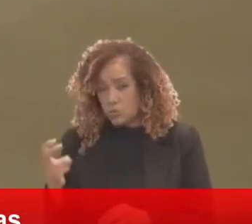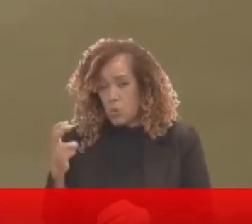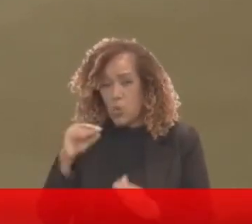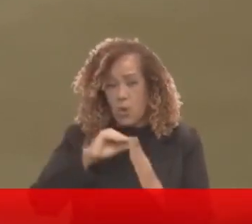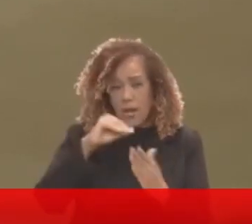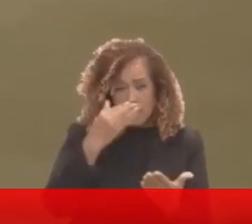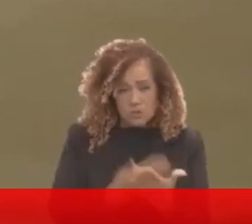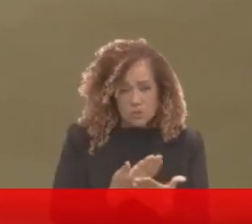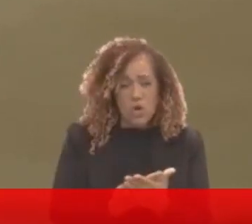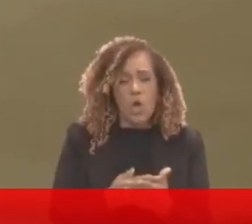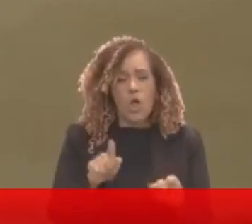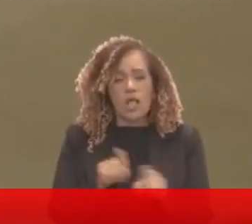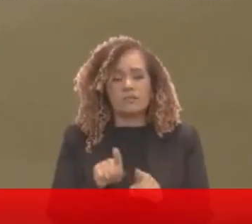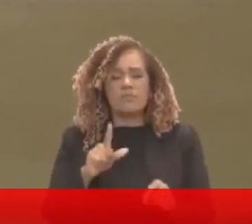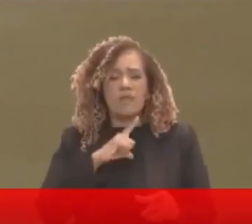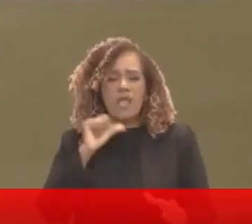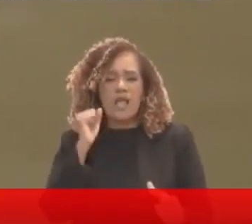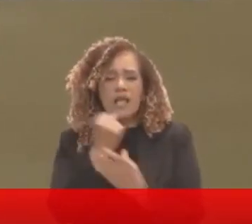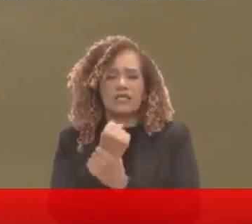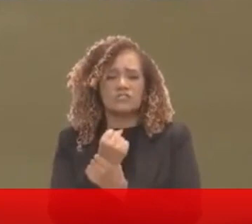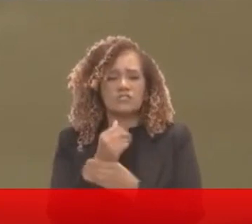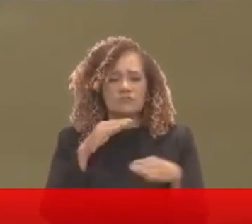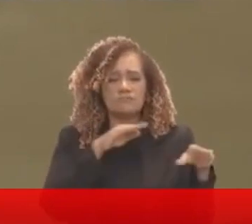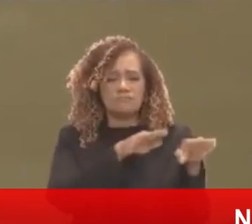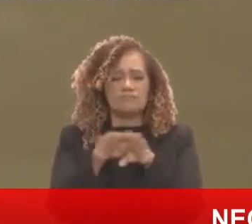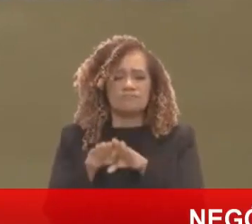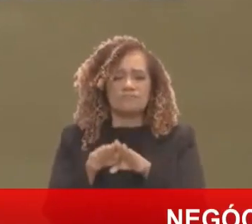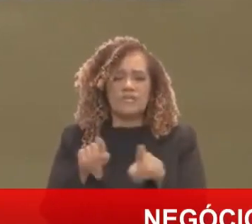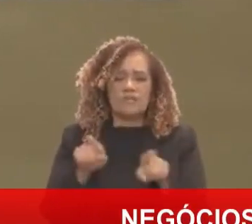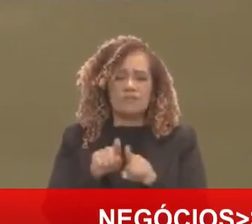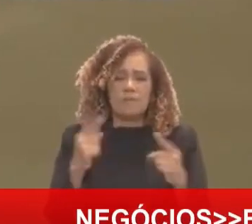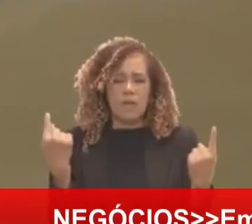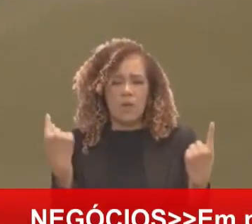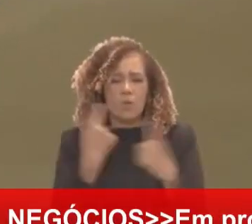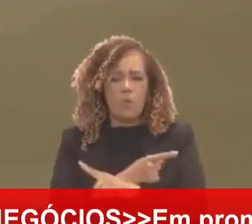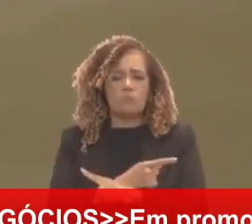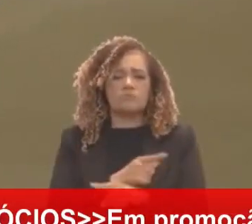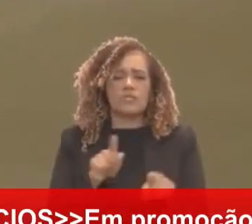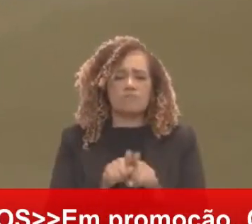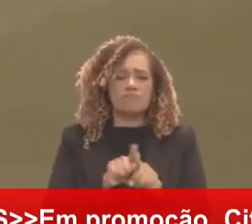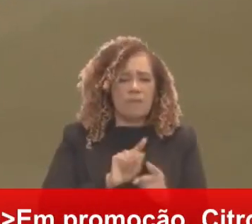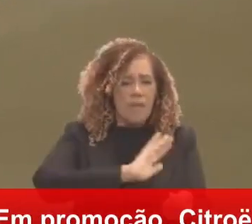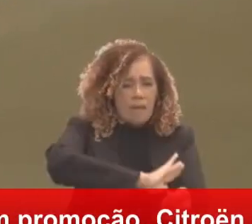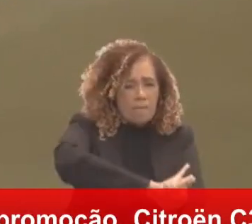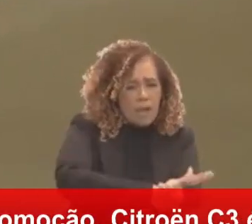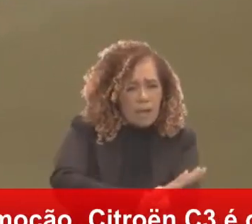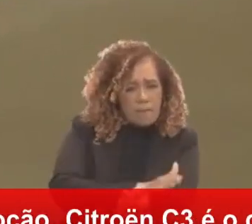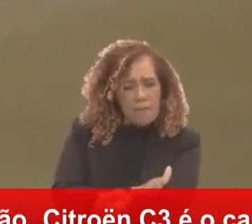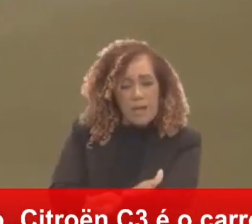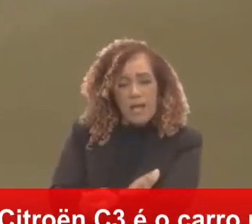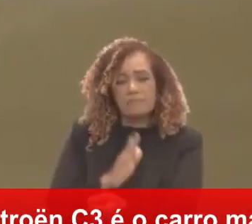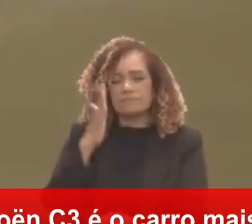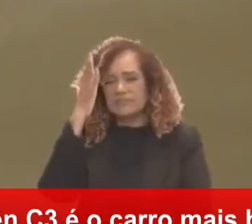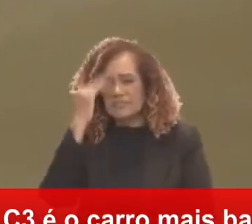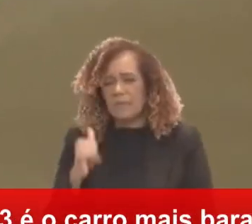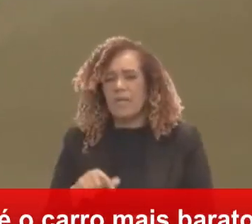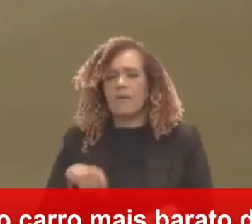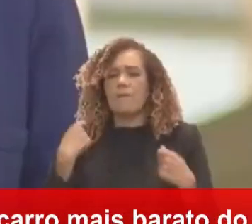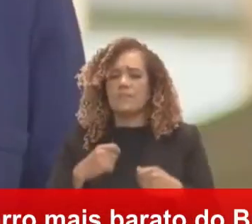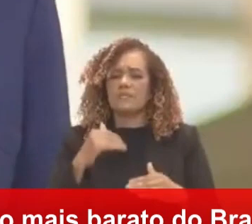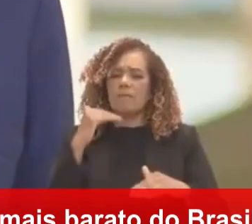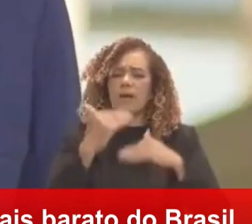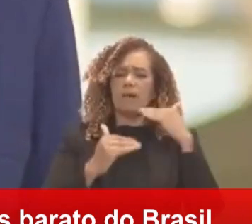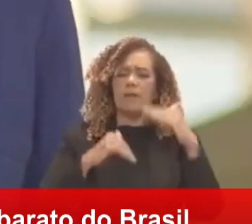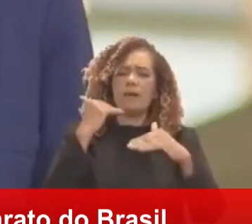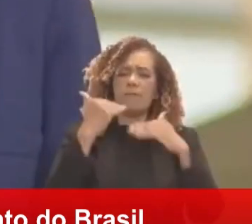oficiais das investigações. Irmã de Marielle, a ministra também afirmou que está ciente do comprometimento das autoridades para a resolução do